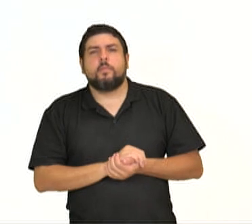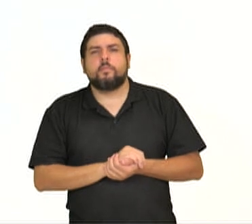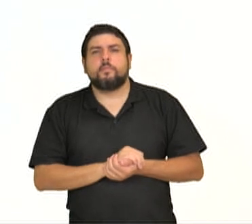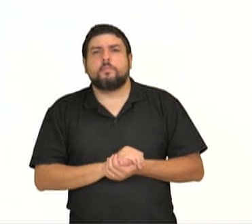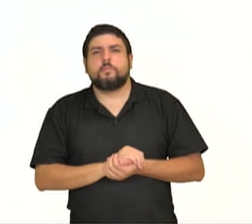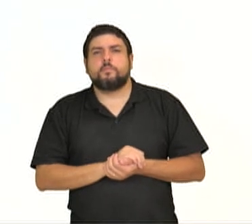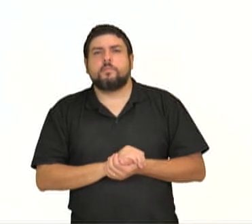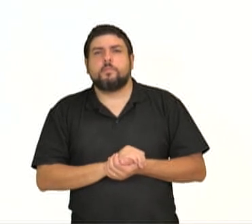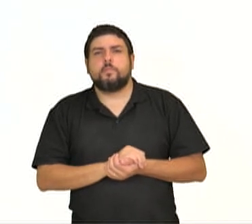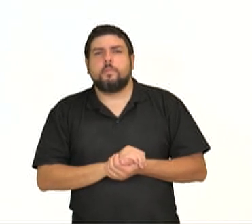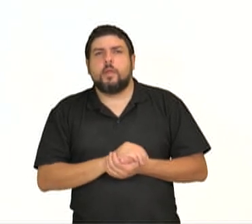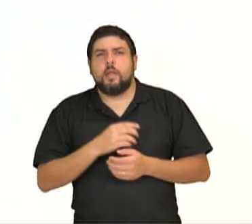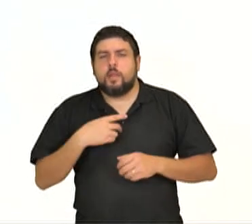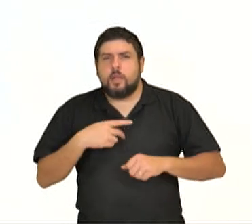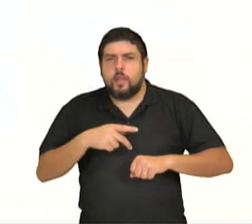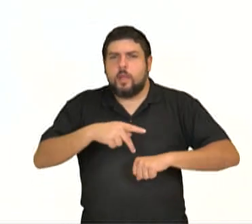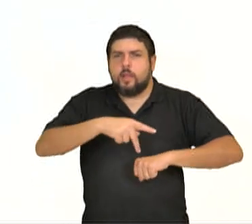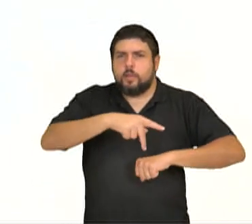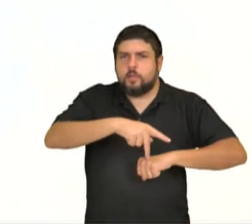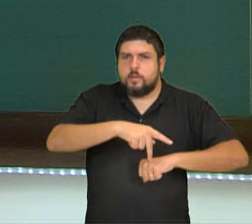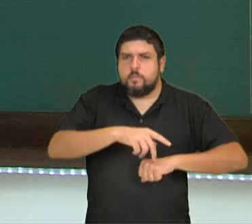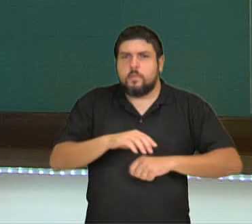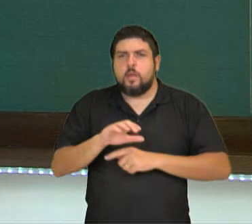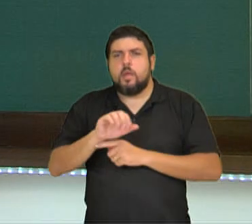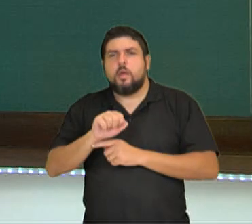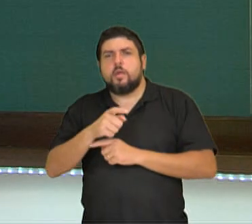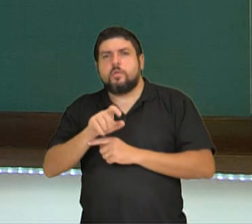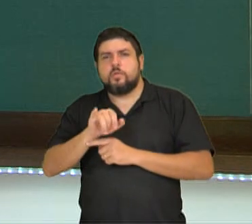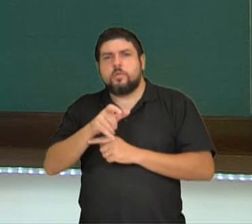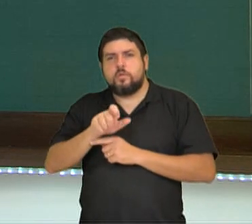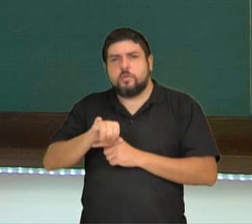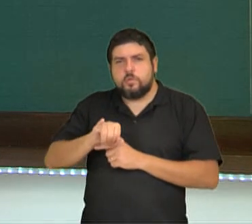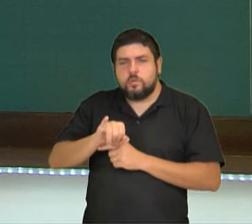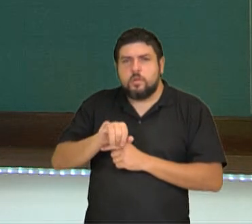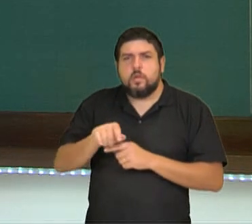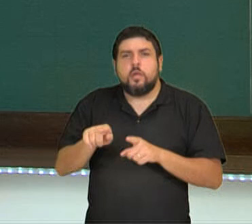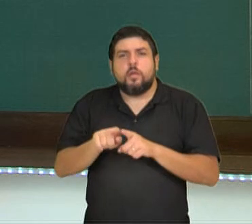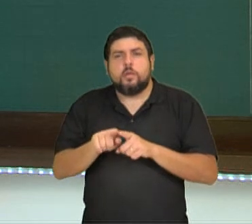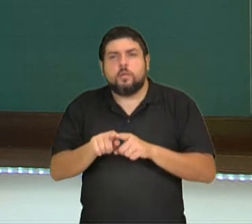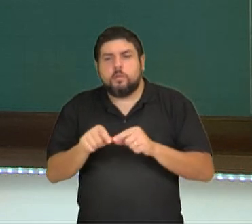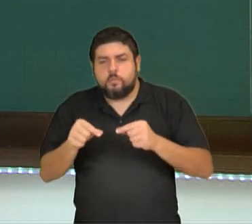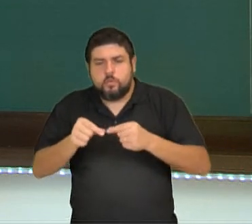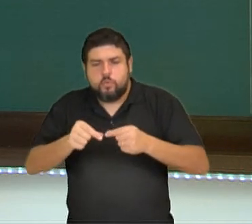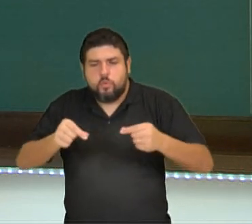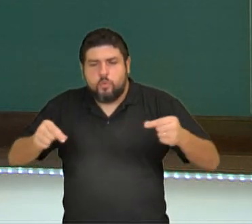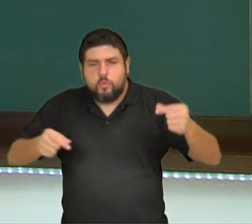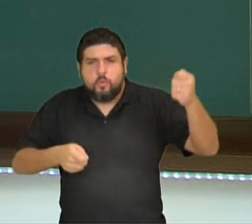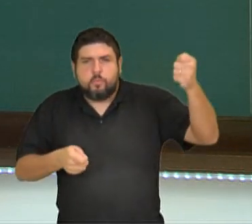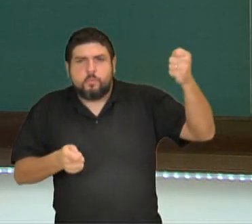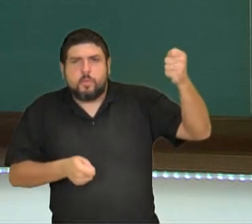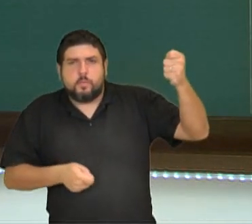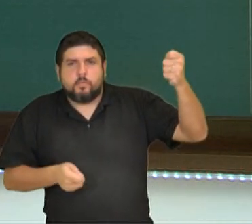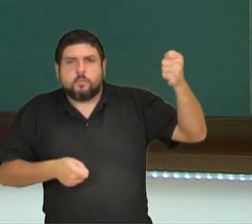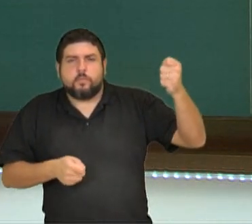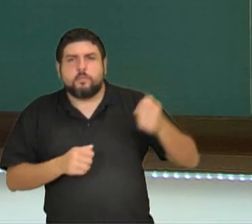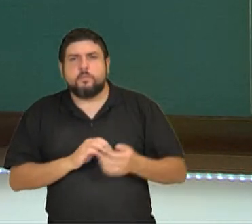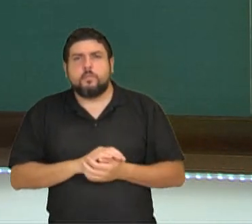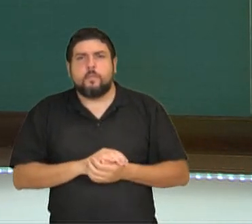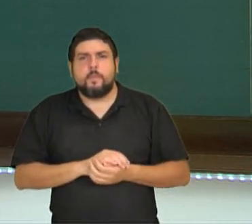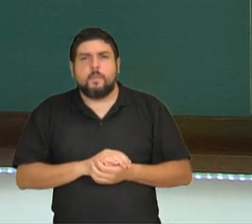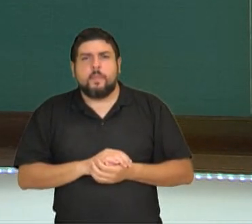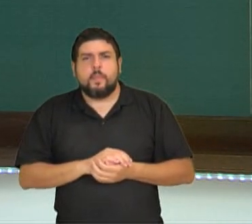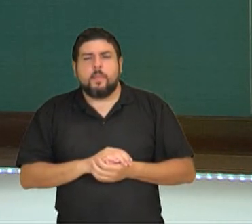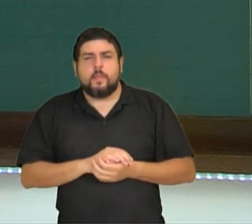A pedra, o cachixi e a vareta é que vão dar o som característico. A pedra, né, fica